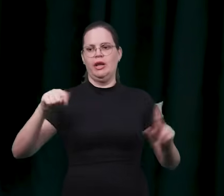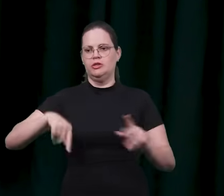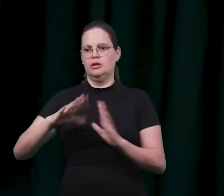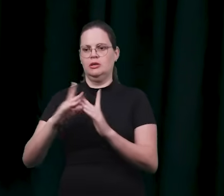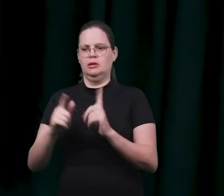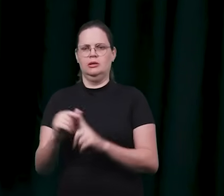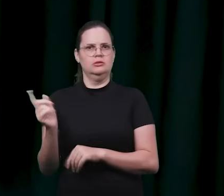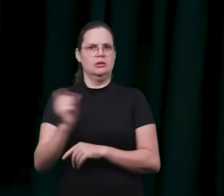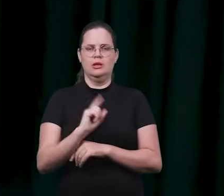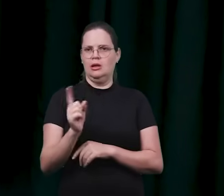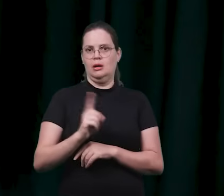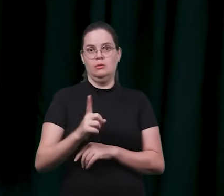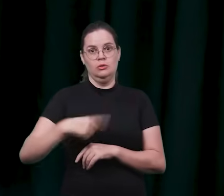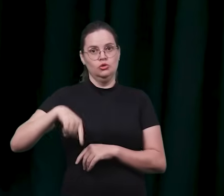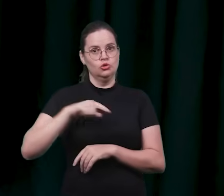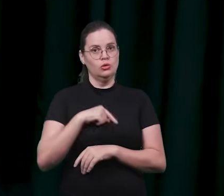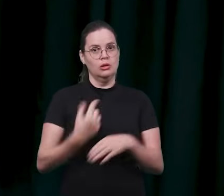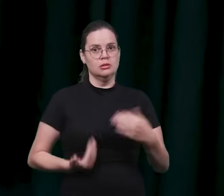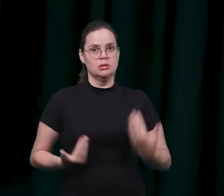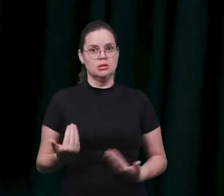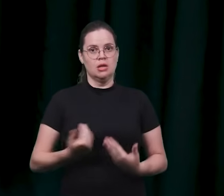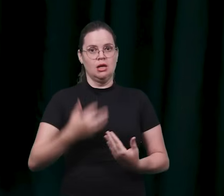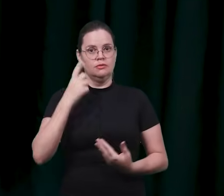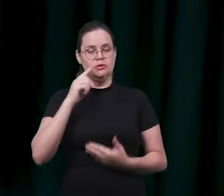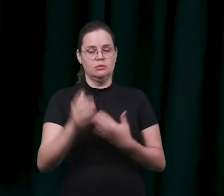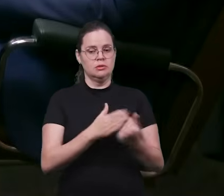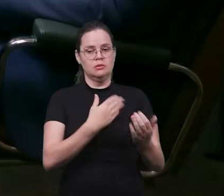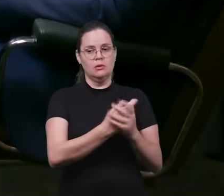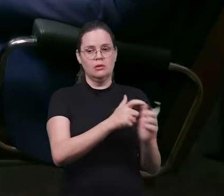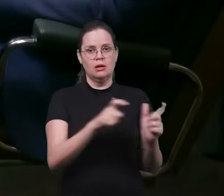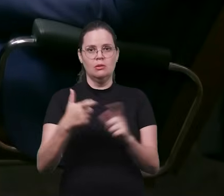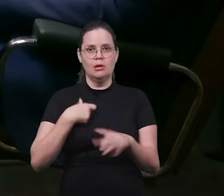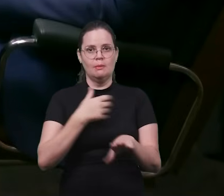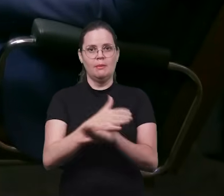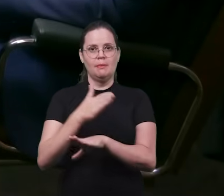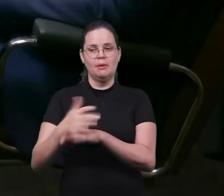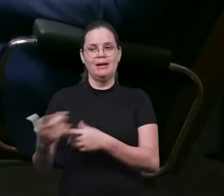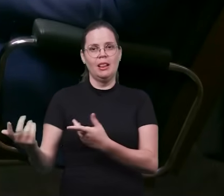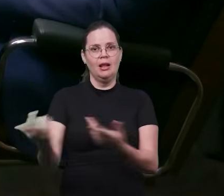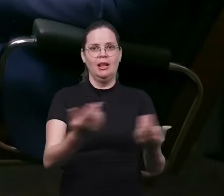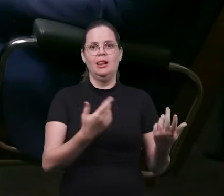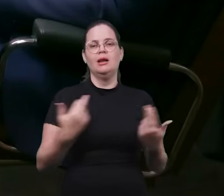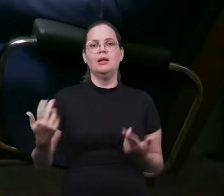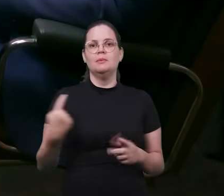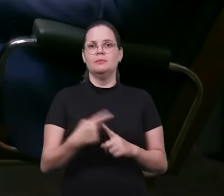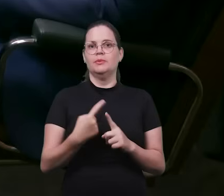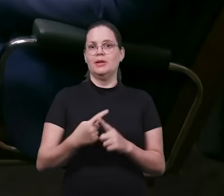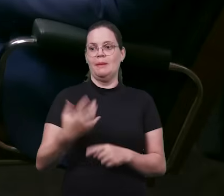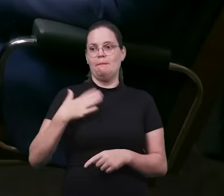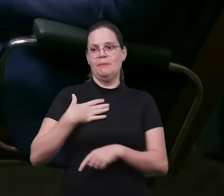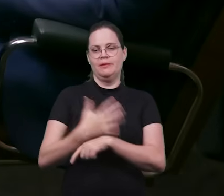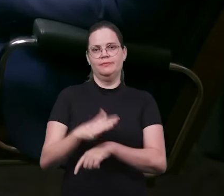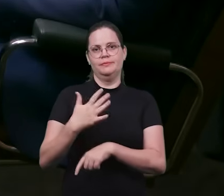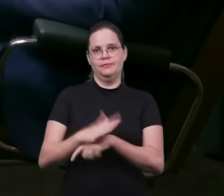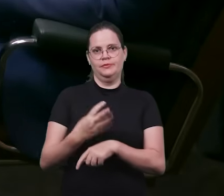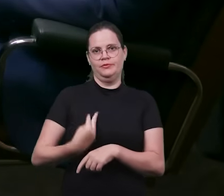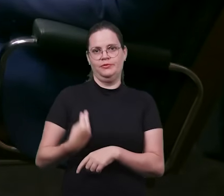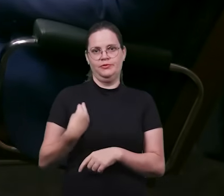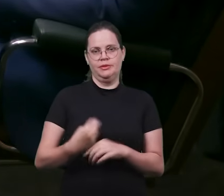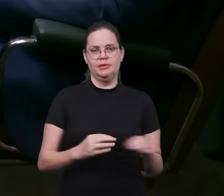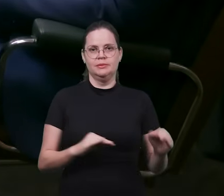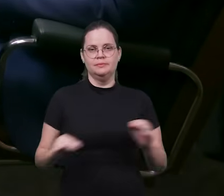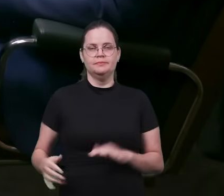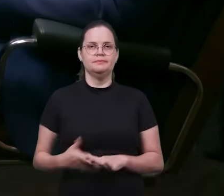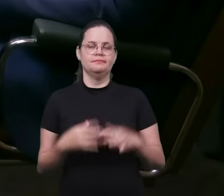somos servos de Deus e isso faz parte da nossa vida, é forma de vida. Exatamente. O Senhor nos chamou,